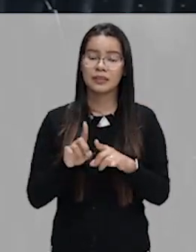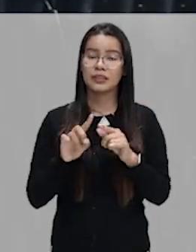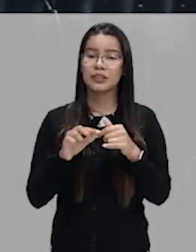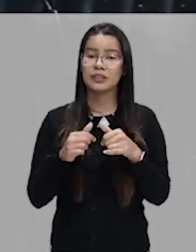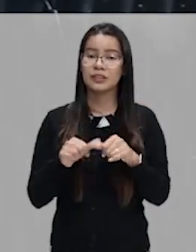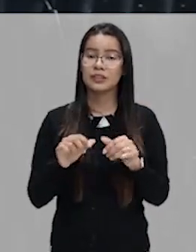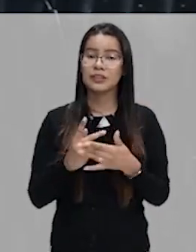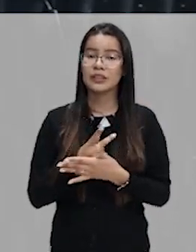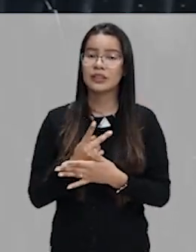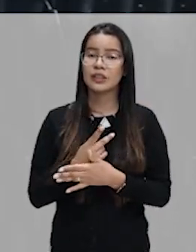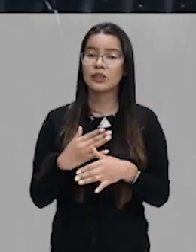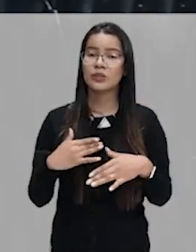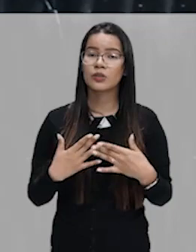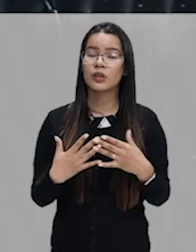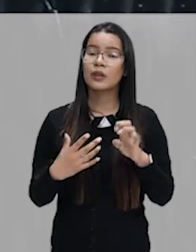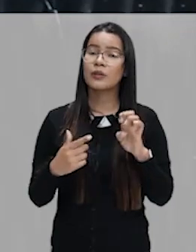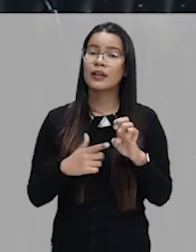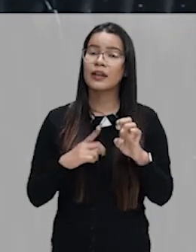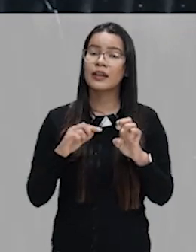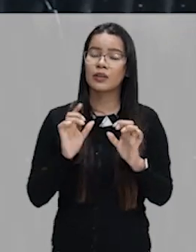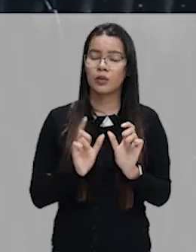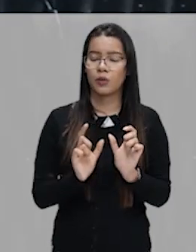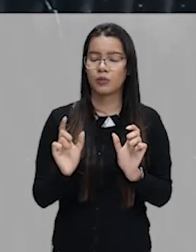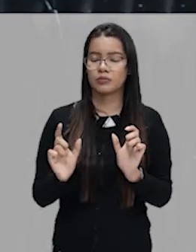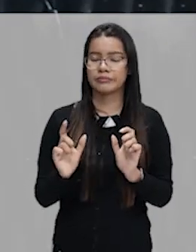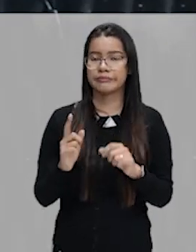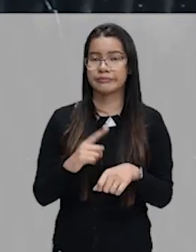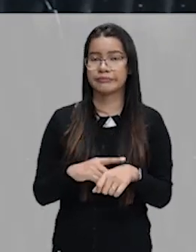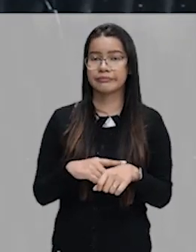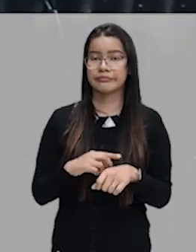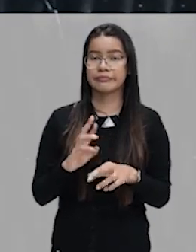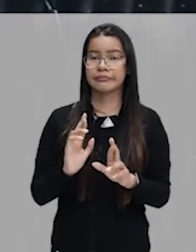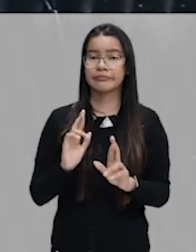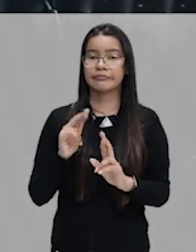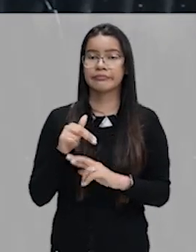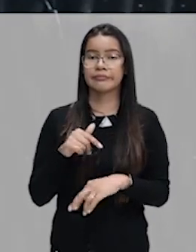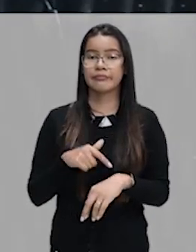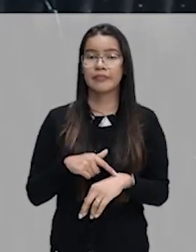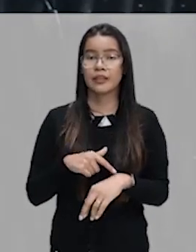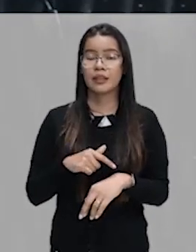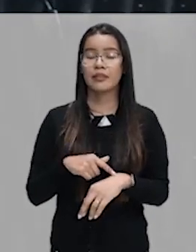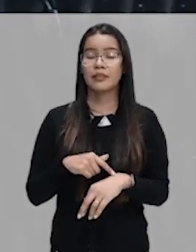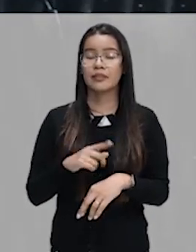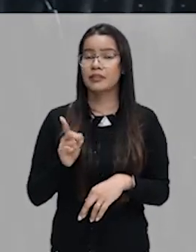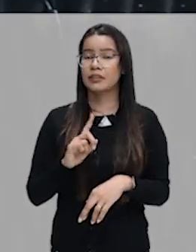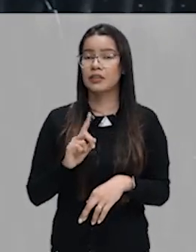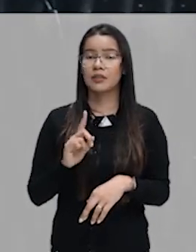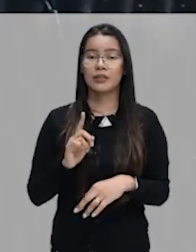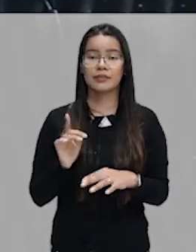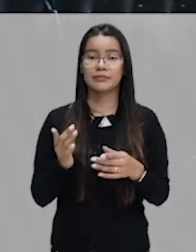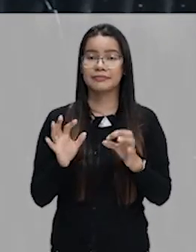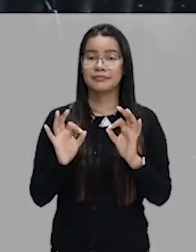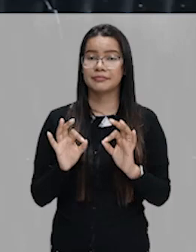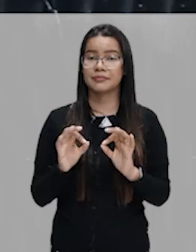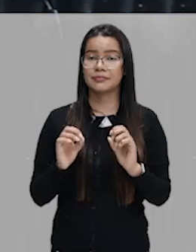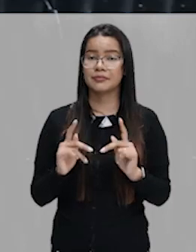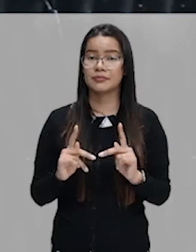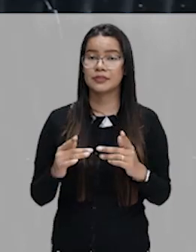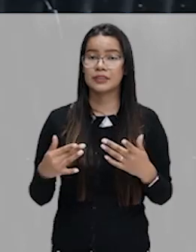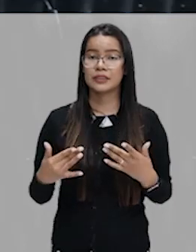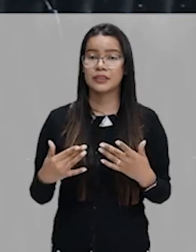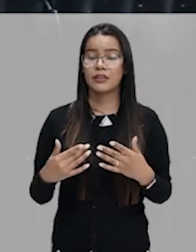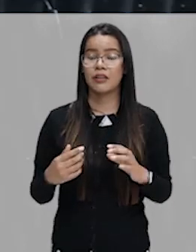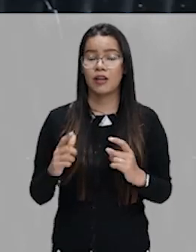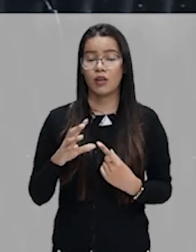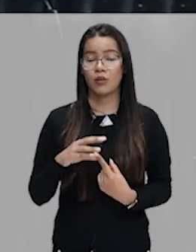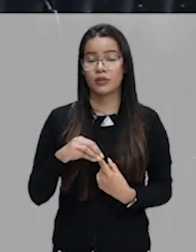errada. Qual é o erro? A concordância temporal. A referência de tempo não está batendo, certo? Então,